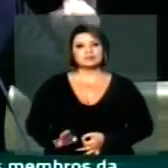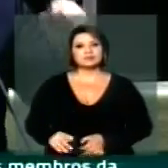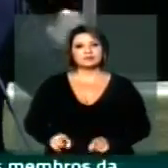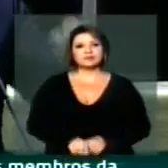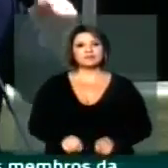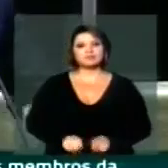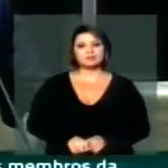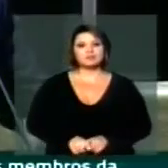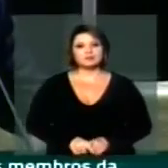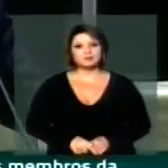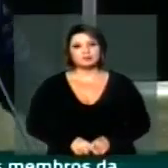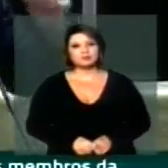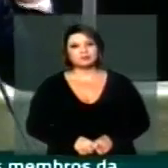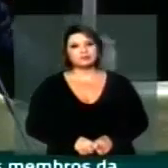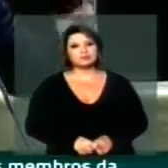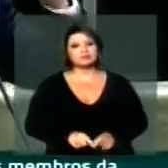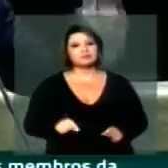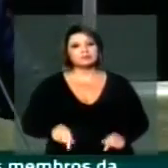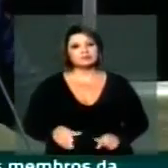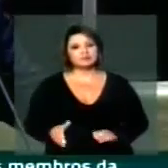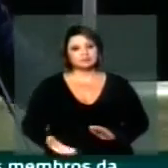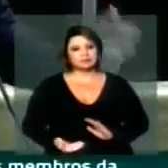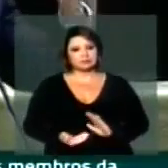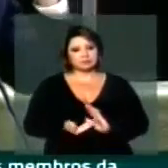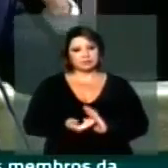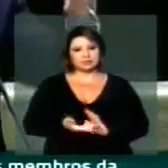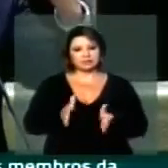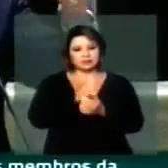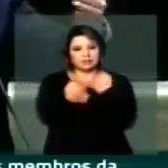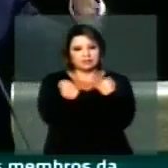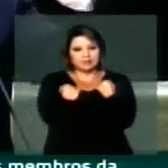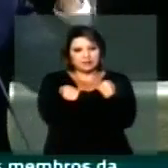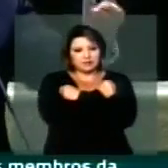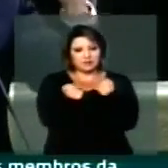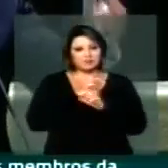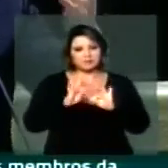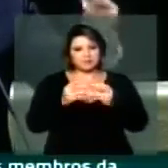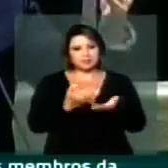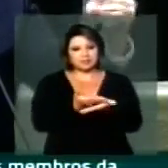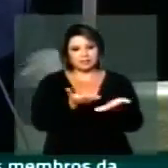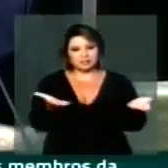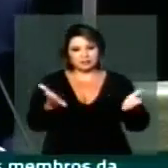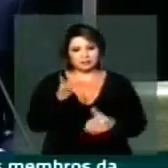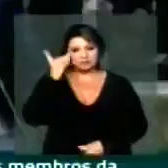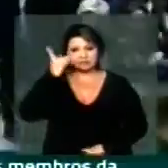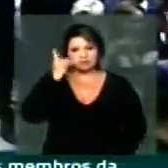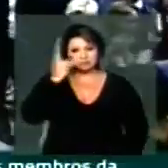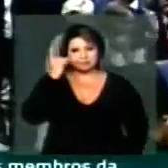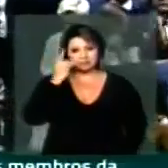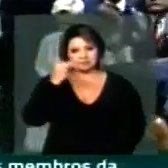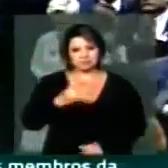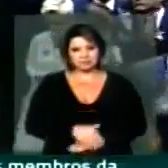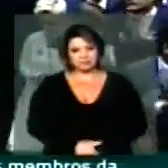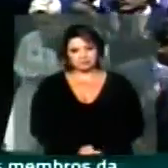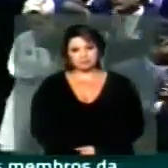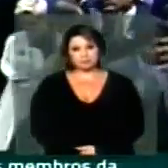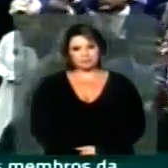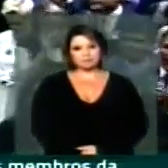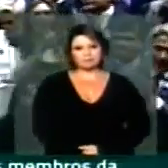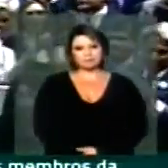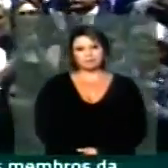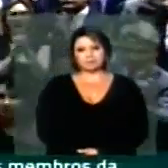e com o engrandecimento da Câmara dos Deputados. Um abraço às vossas excelências.